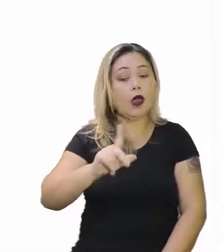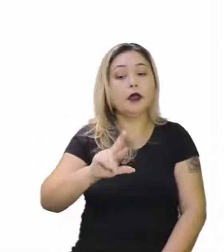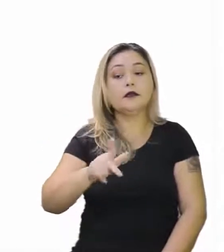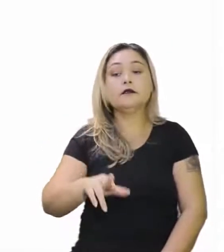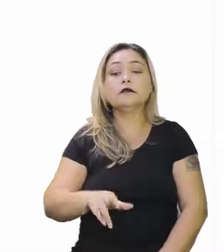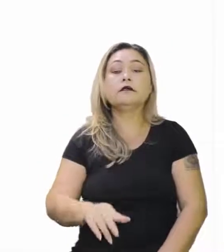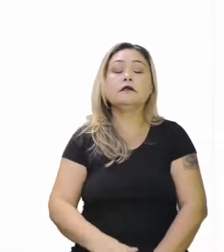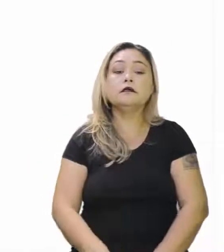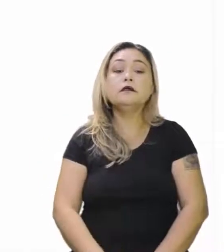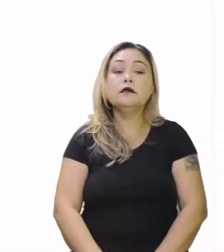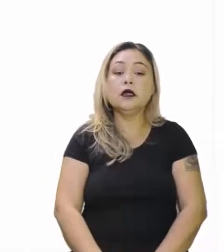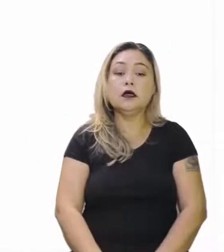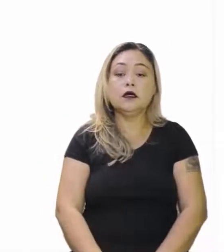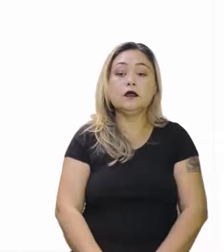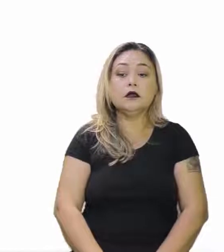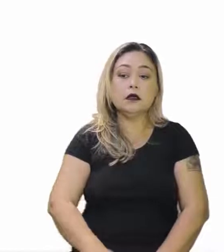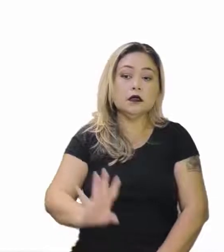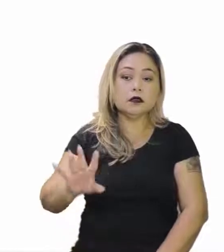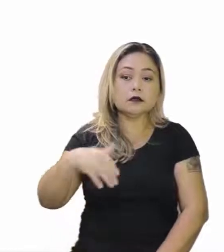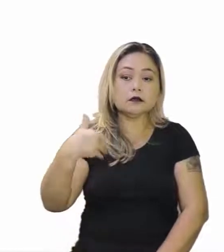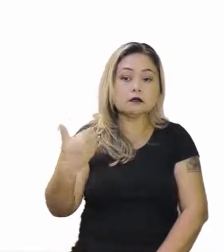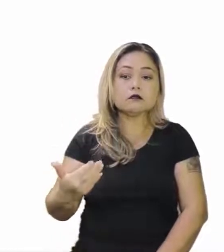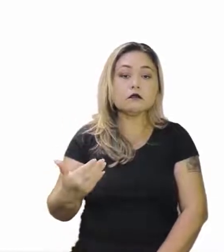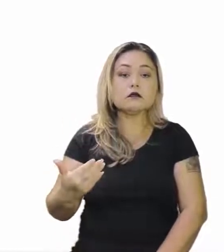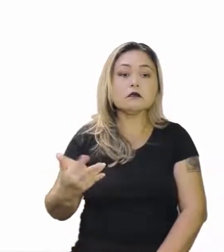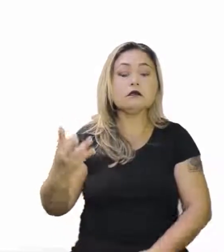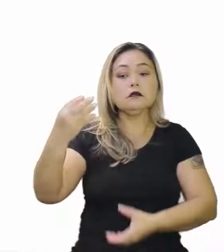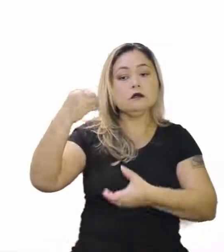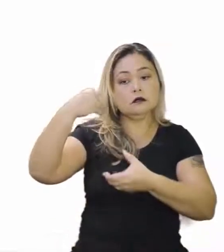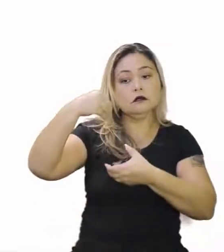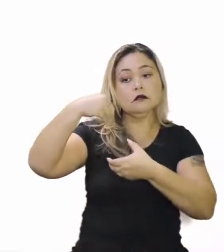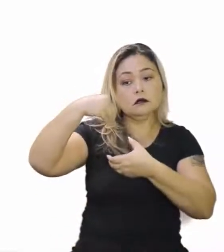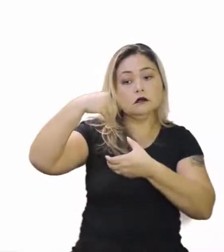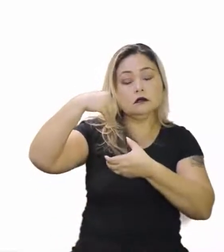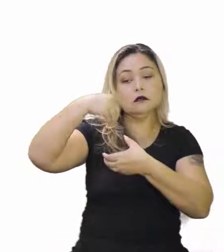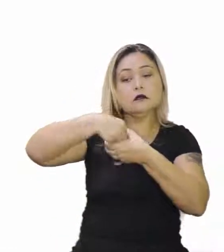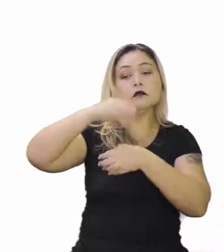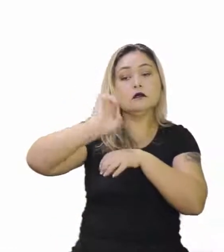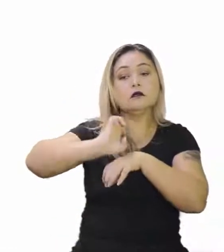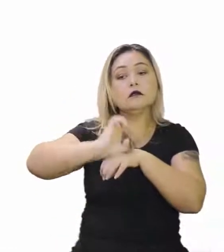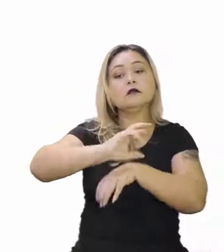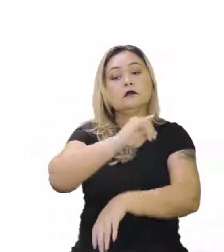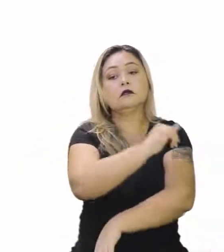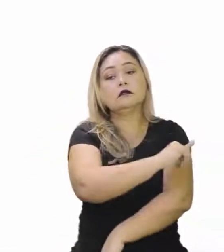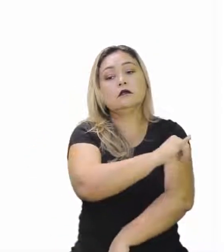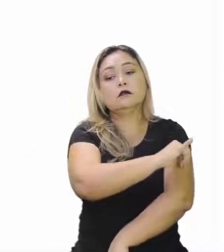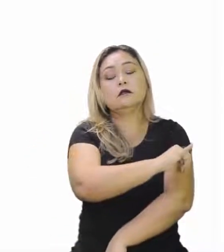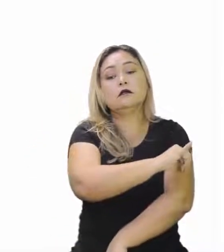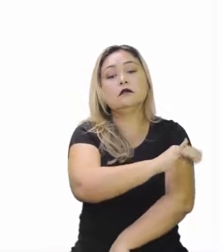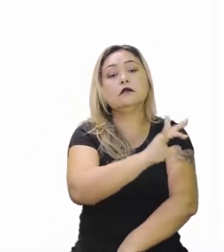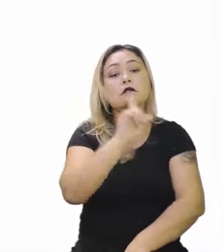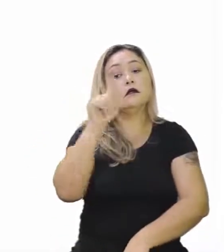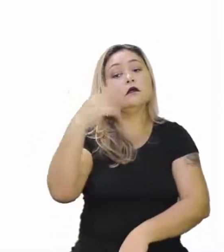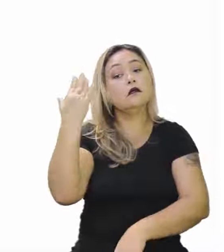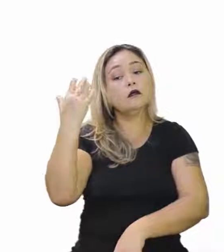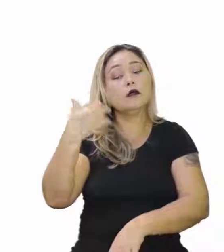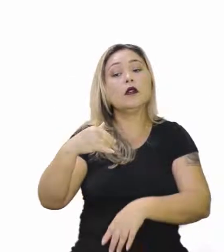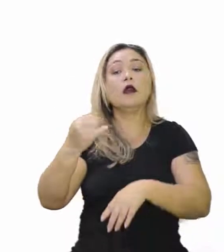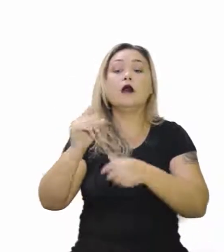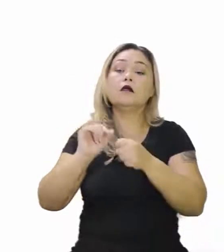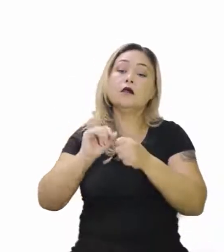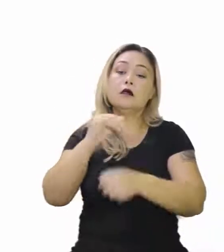é. Não é Tratado do Rio de Janeiro. Embora tenha sido no estado do Rio de Janeiro. Ok? Que o Rio de Janeiro, na época, era a capital.